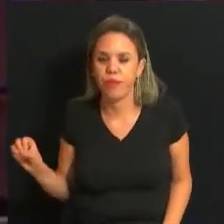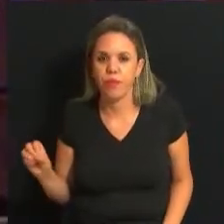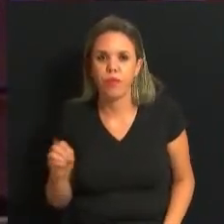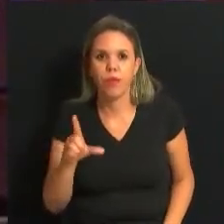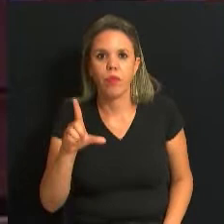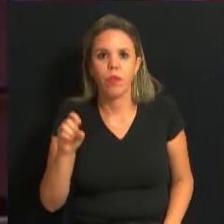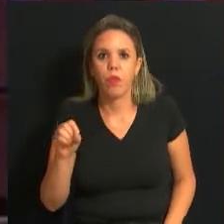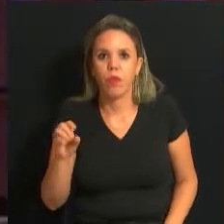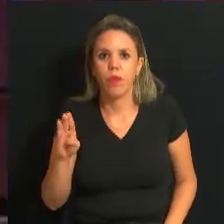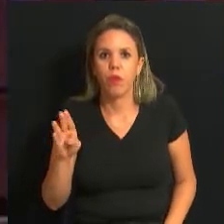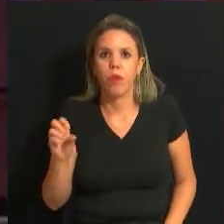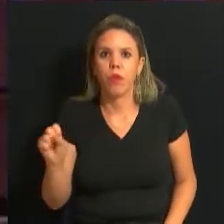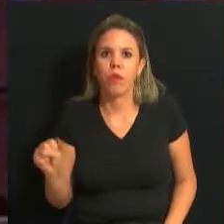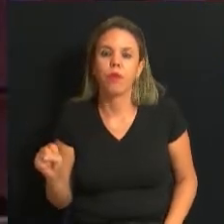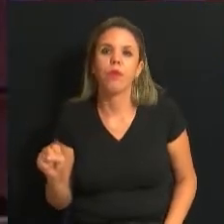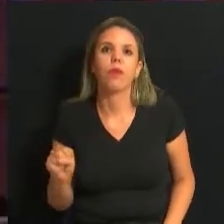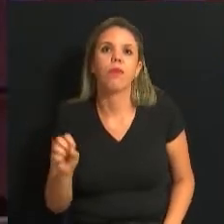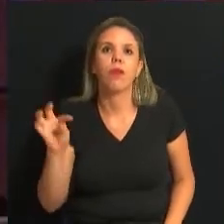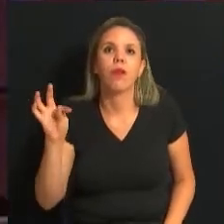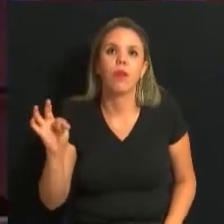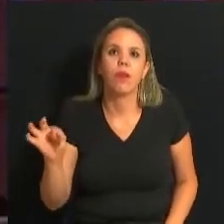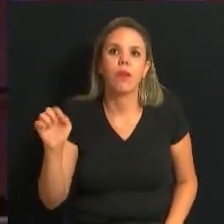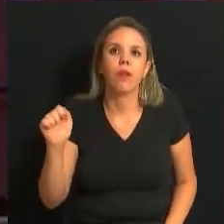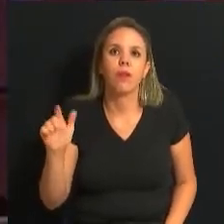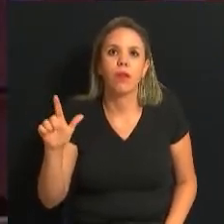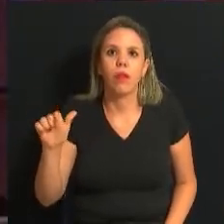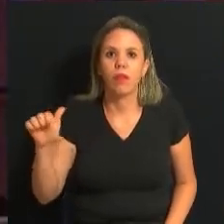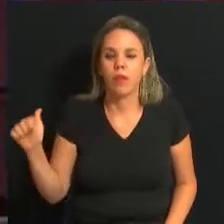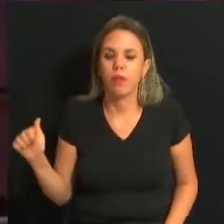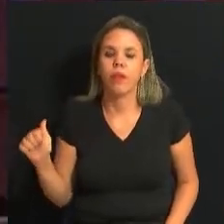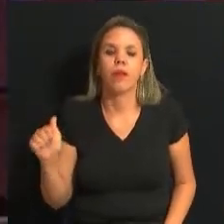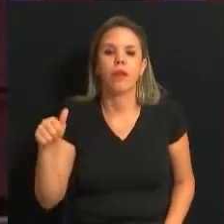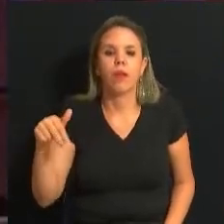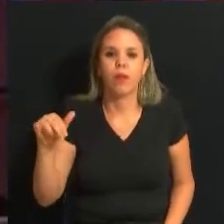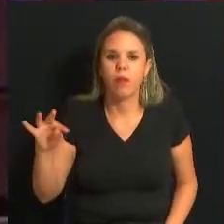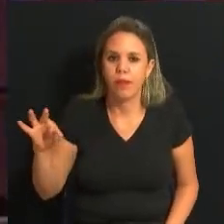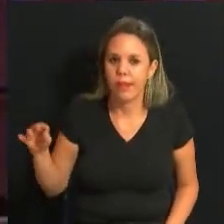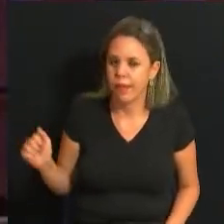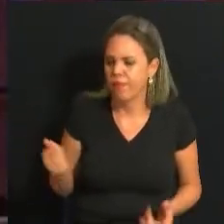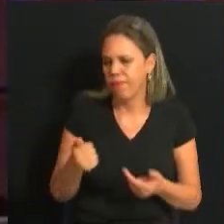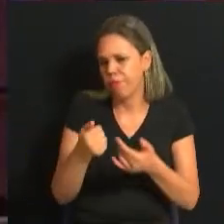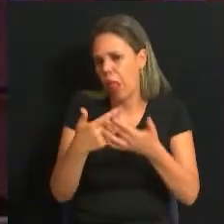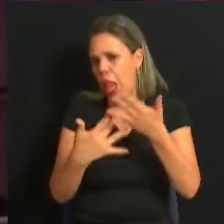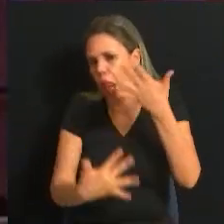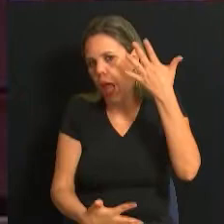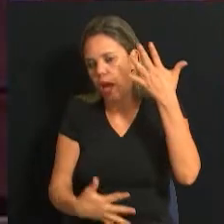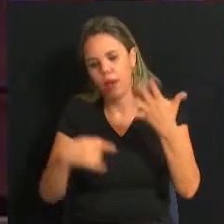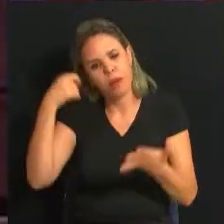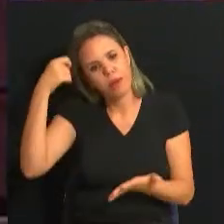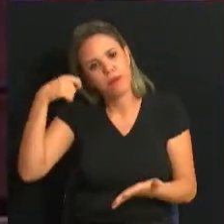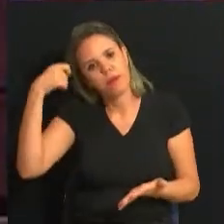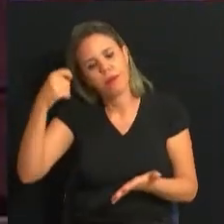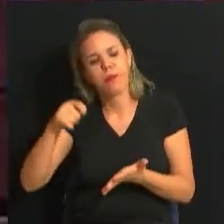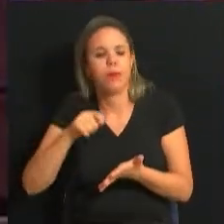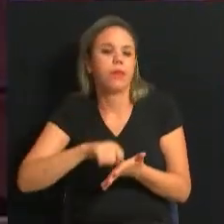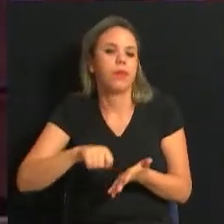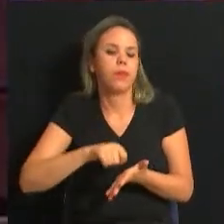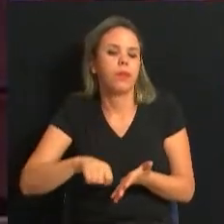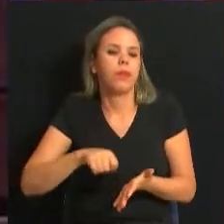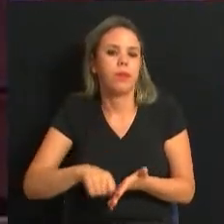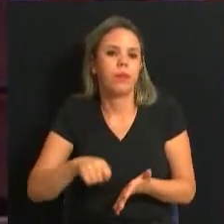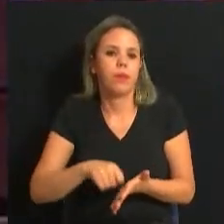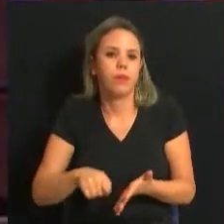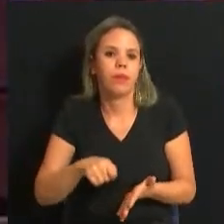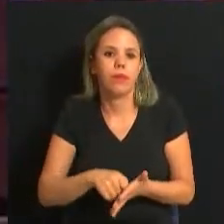Villa-Lobos, Tarsila do Amaral, Anita Malfatti. As pessoas às vezes pensam que em